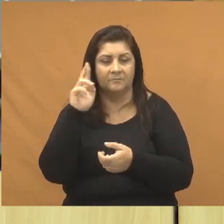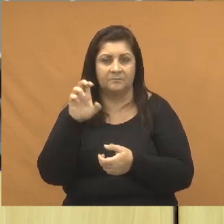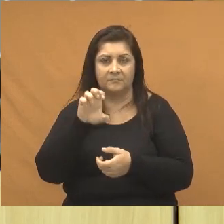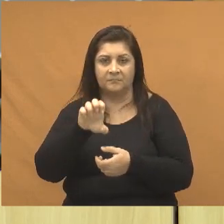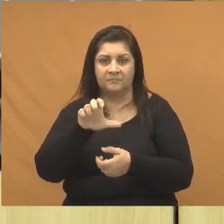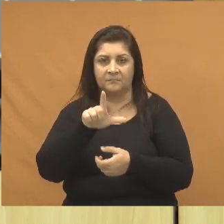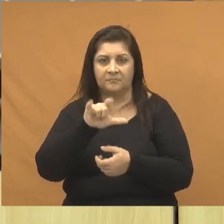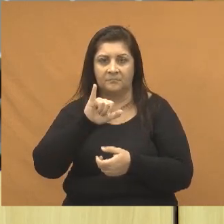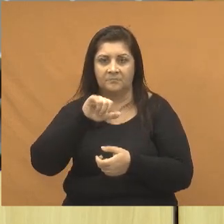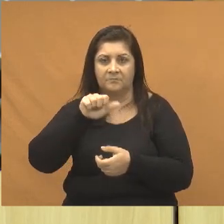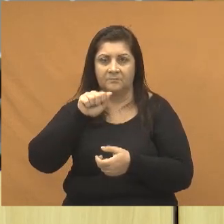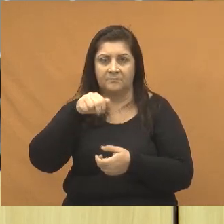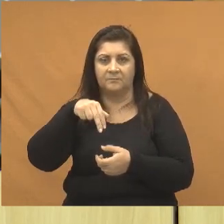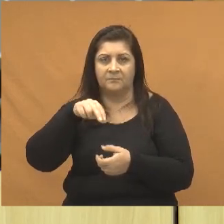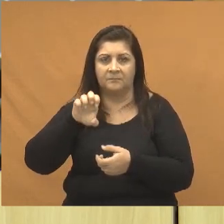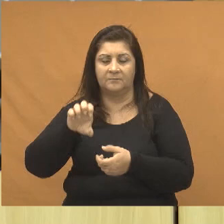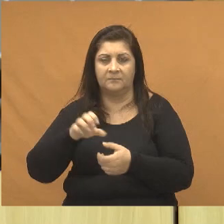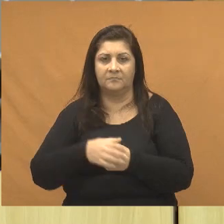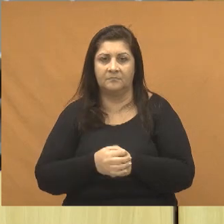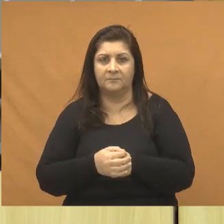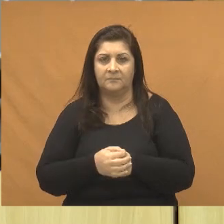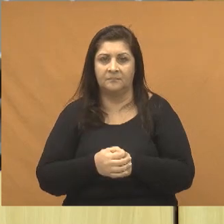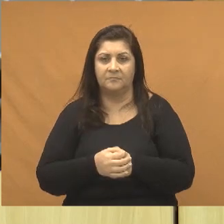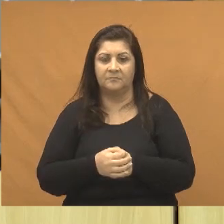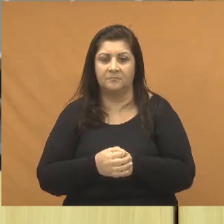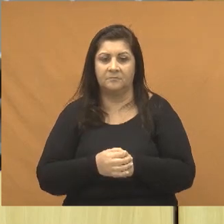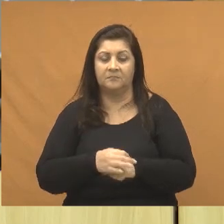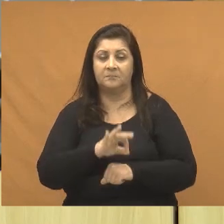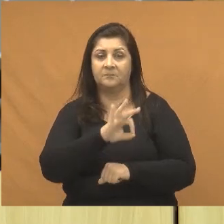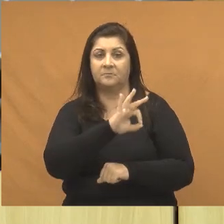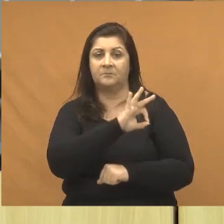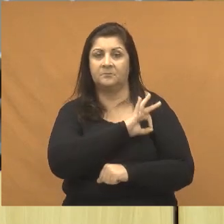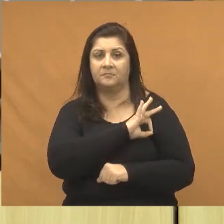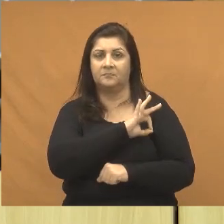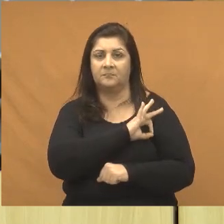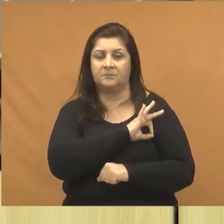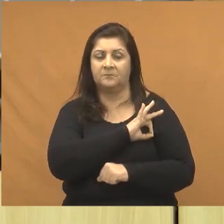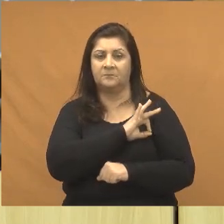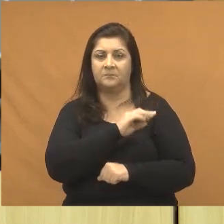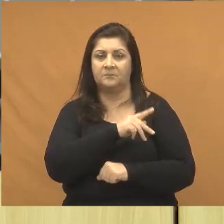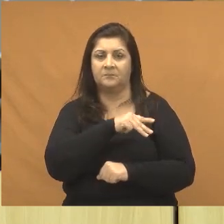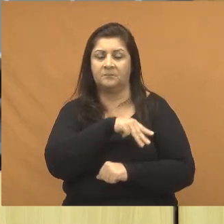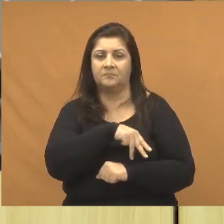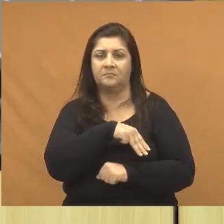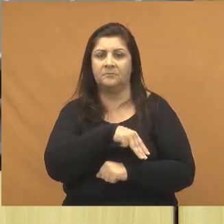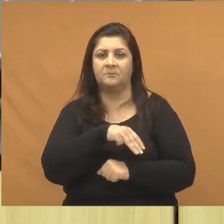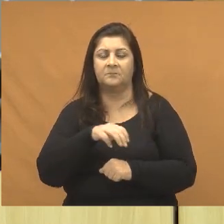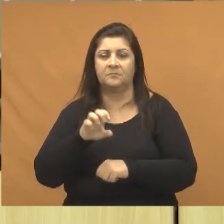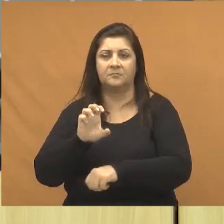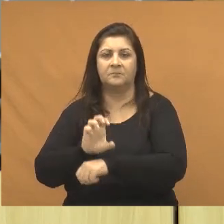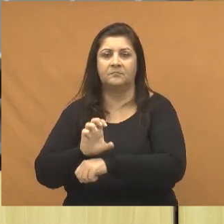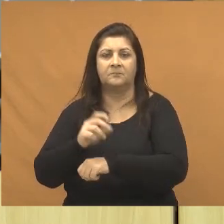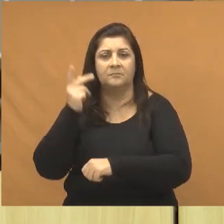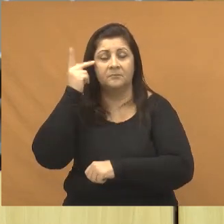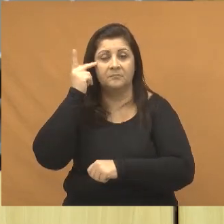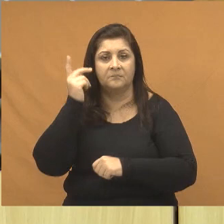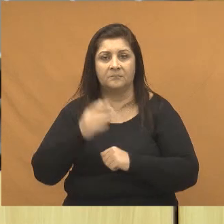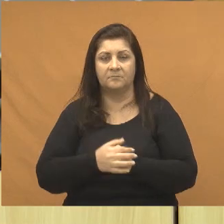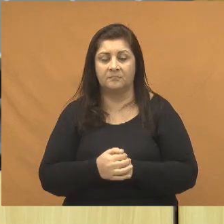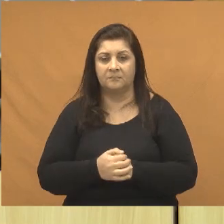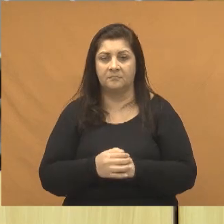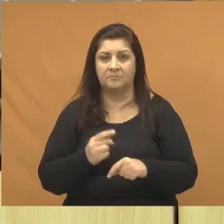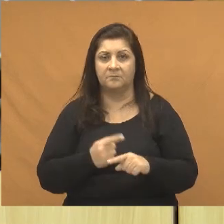Eliane Nicolucci, coronel da Reserva da Polícia Militar do Estado de São Paulo, pela